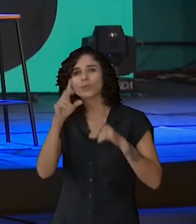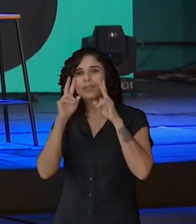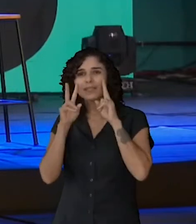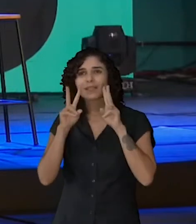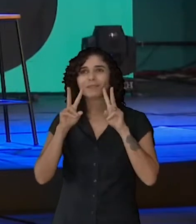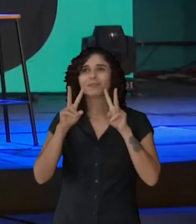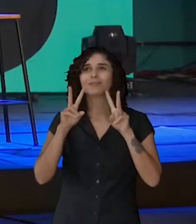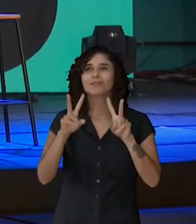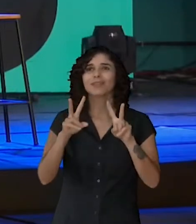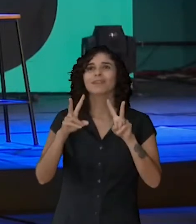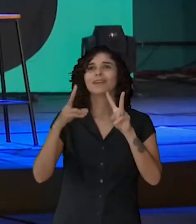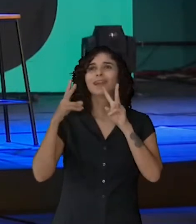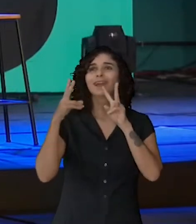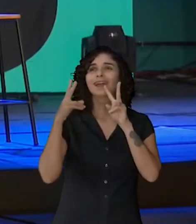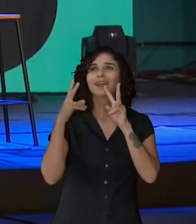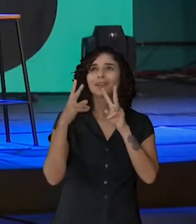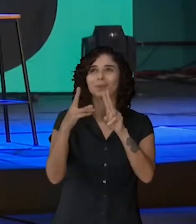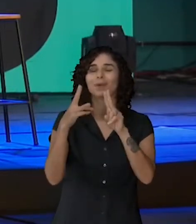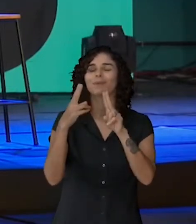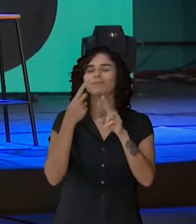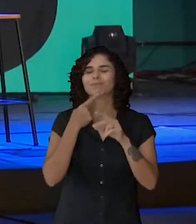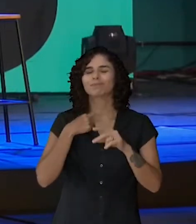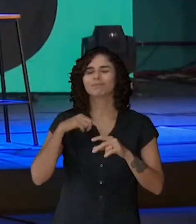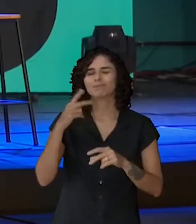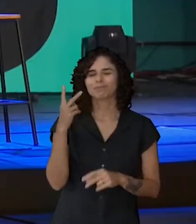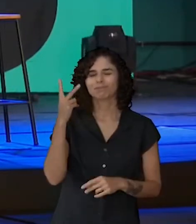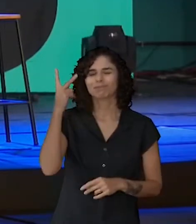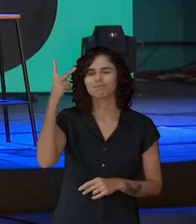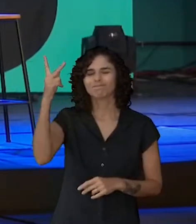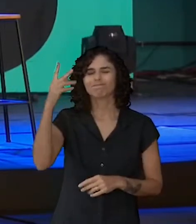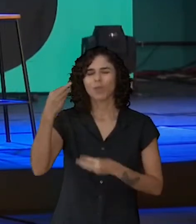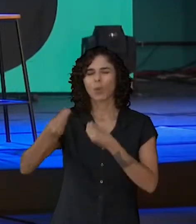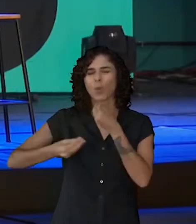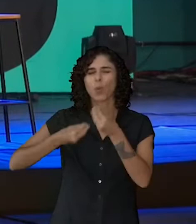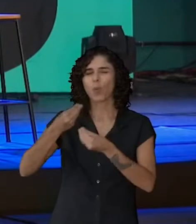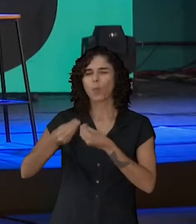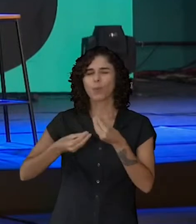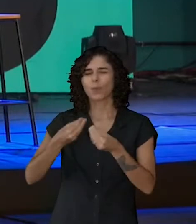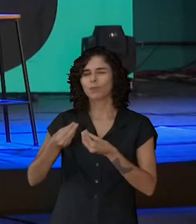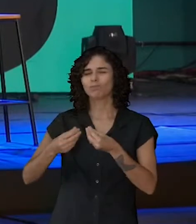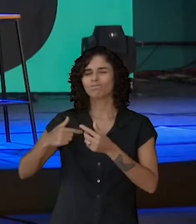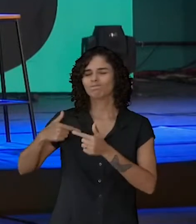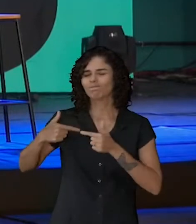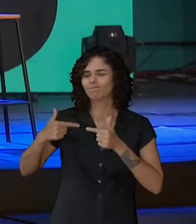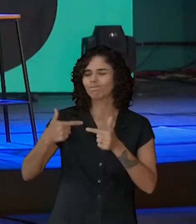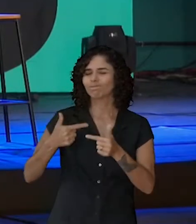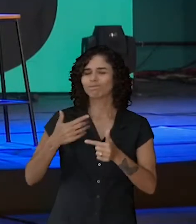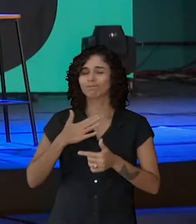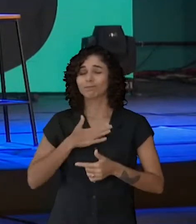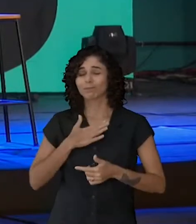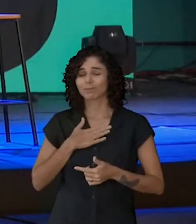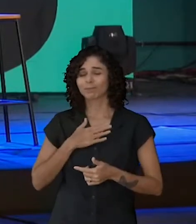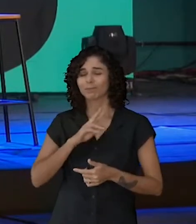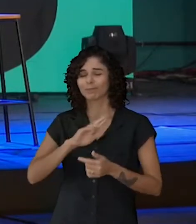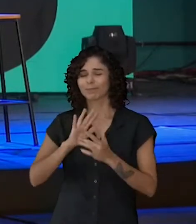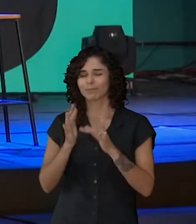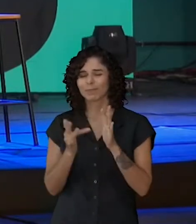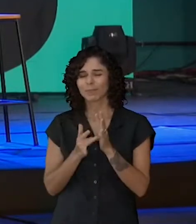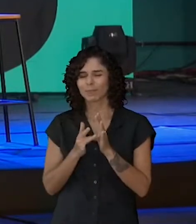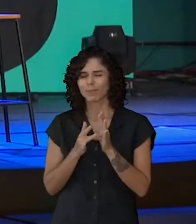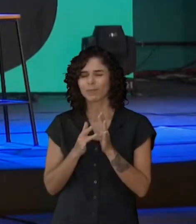maneira como o Senhor vê as minhas atitudes. Em nome de Jesus. Você tem